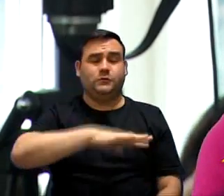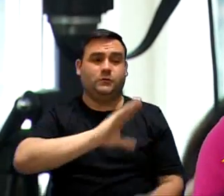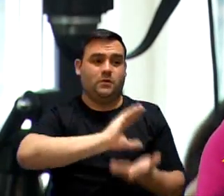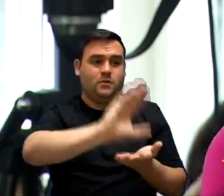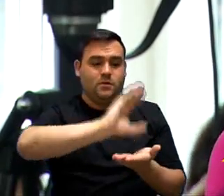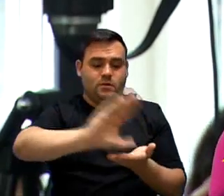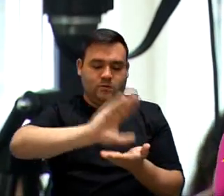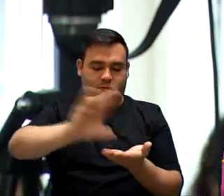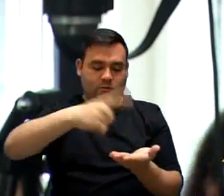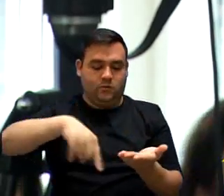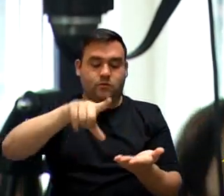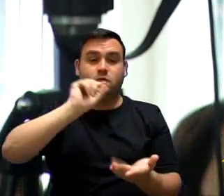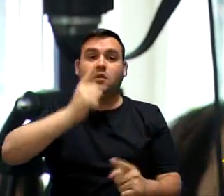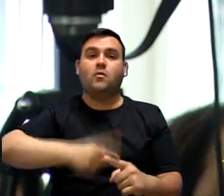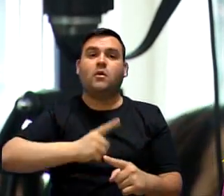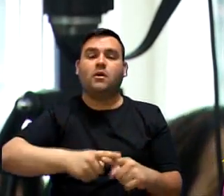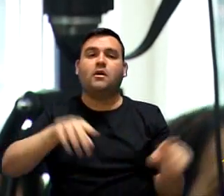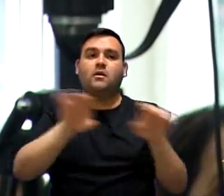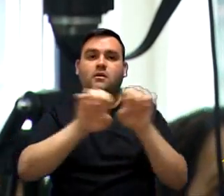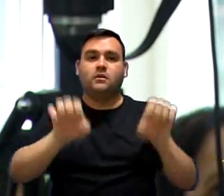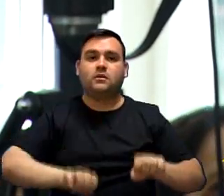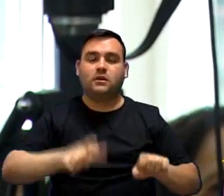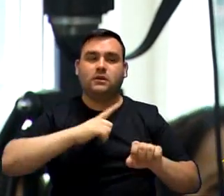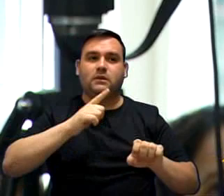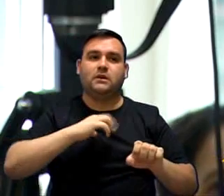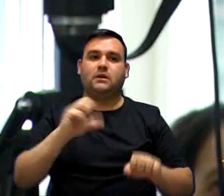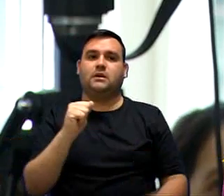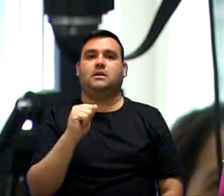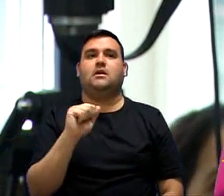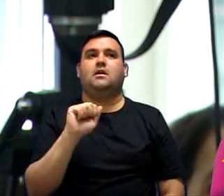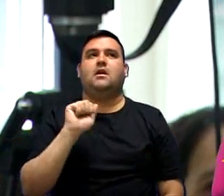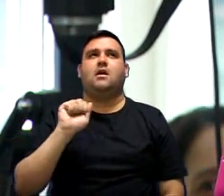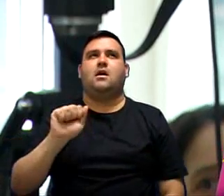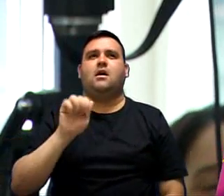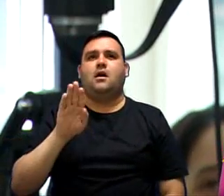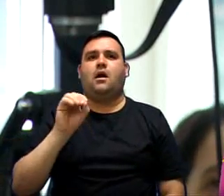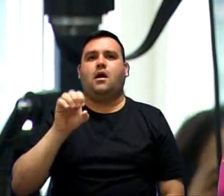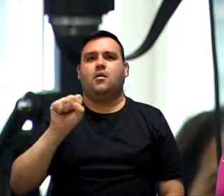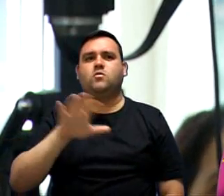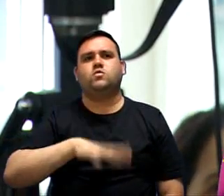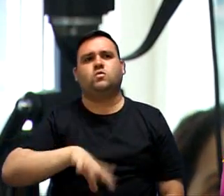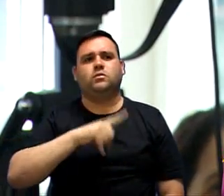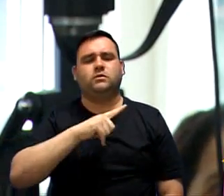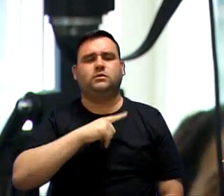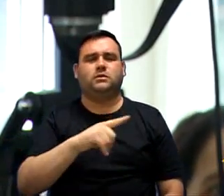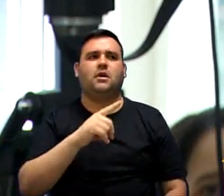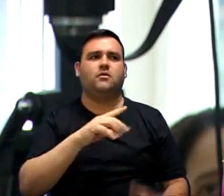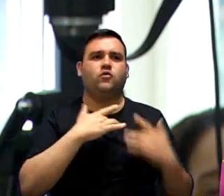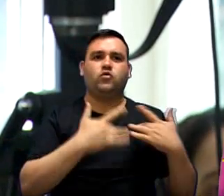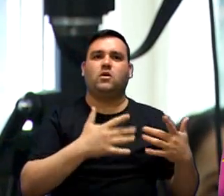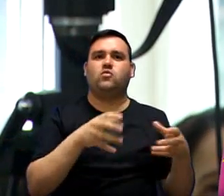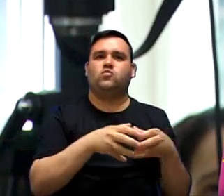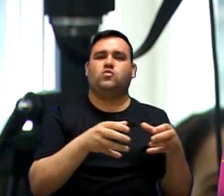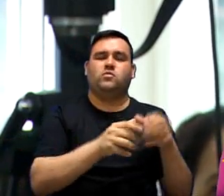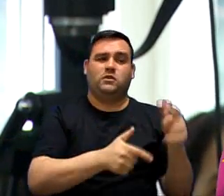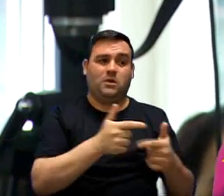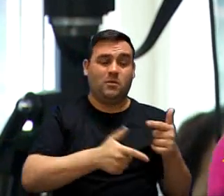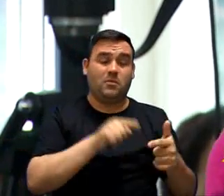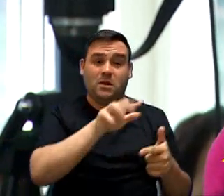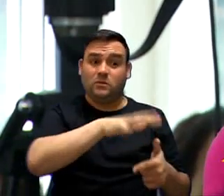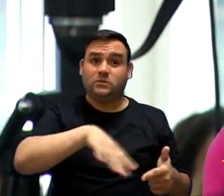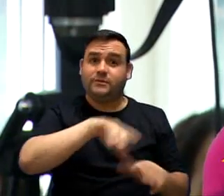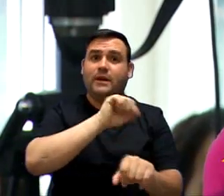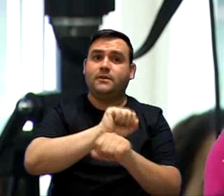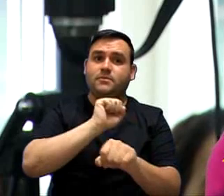nós destinamos para a estrutura. Tem a ABUS, que eu acho que muitos para entidades, mas que as pessoas estão